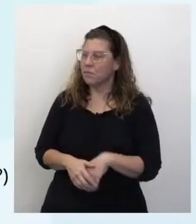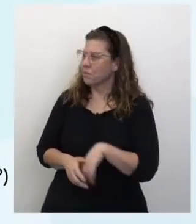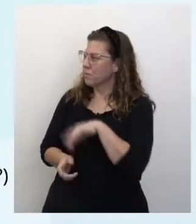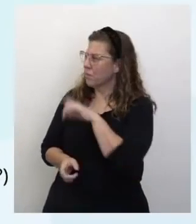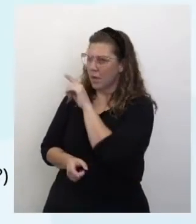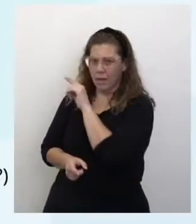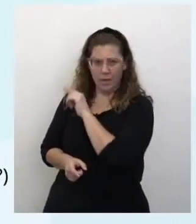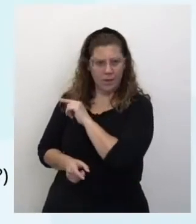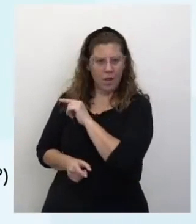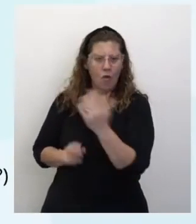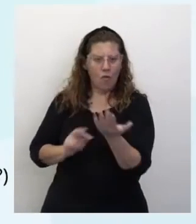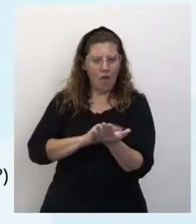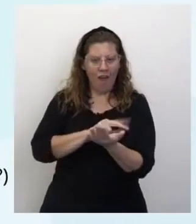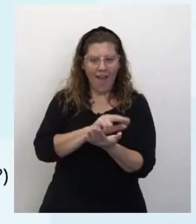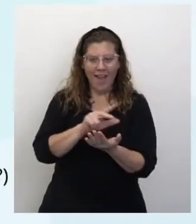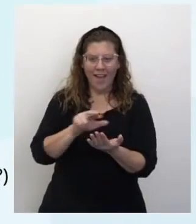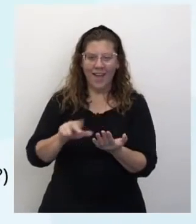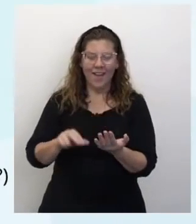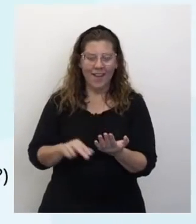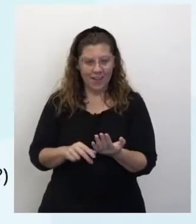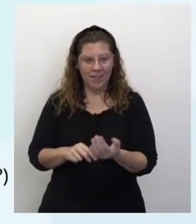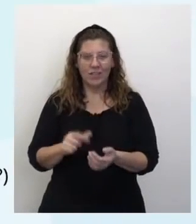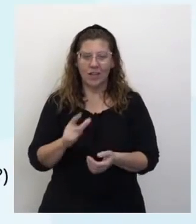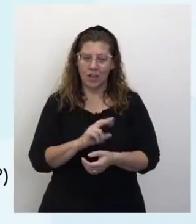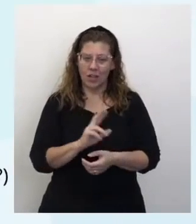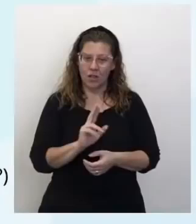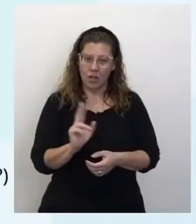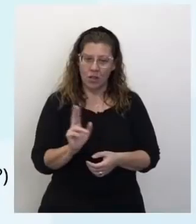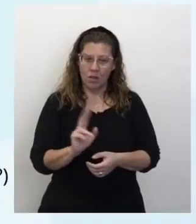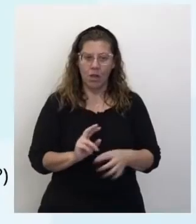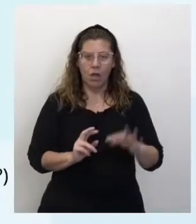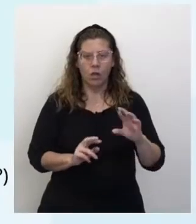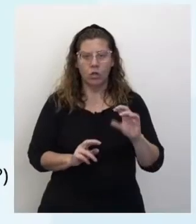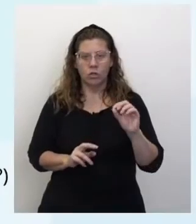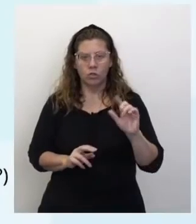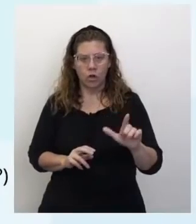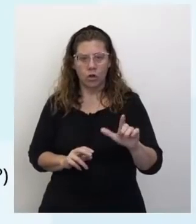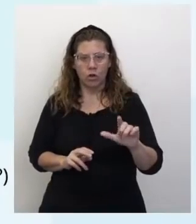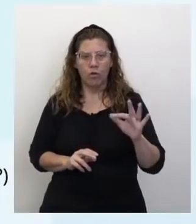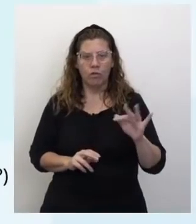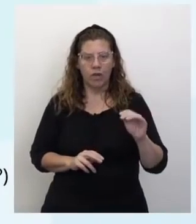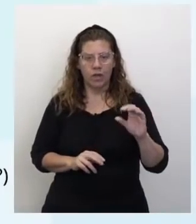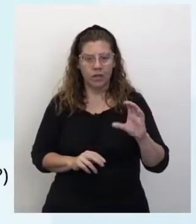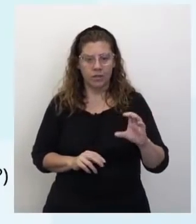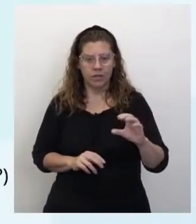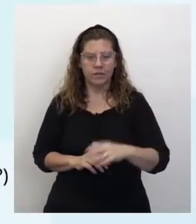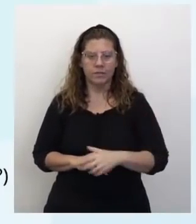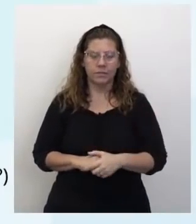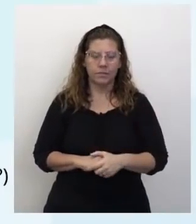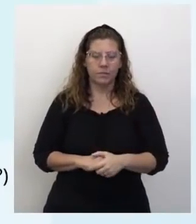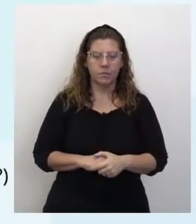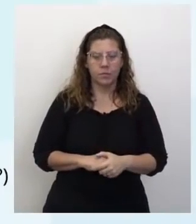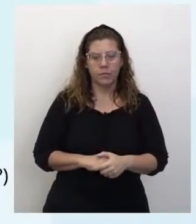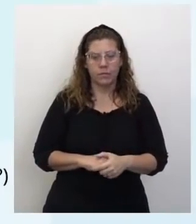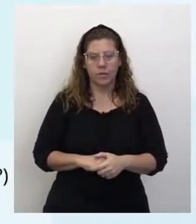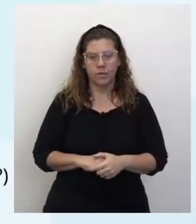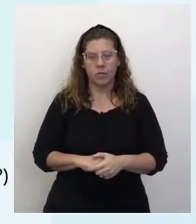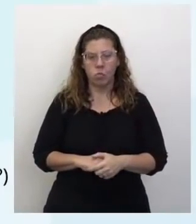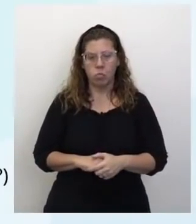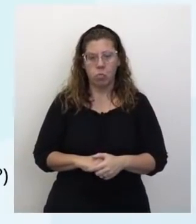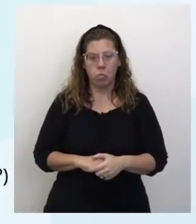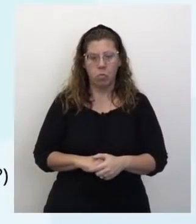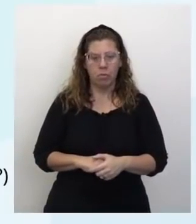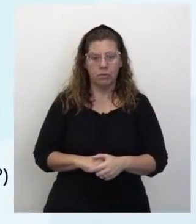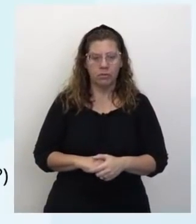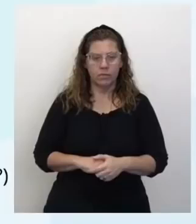está aqui. Na verdade, vários desses são troll face, né? Esse aqui também é troll face. Okay. Esse aqui também é troll face, né? Então, a gente tem